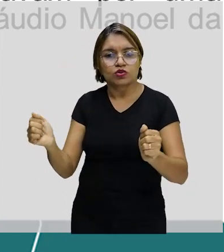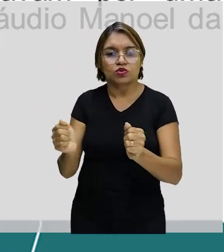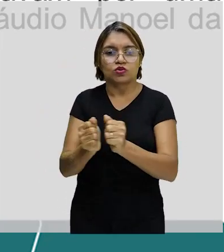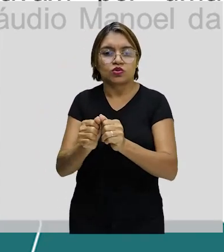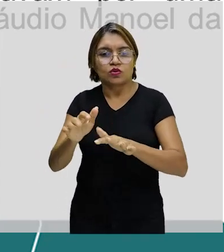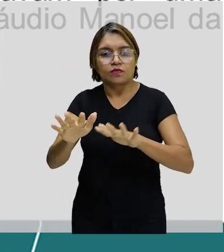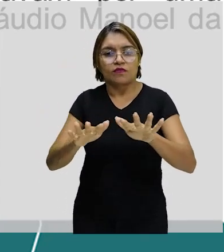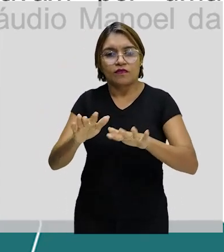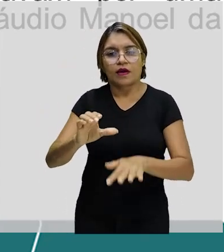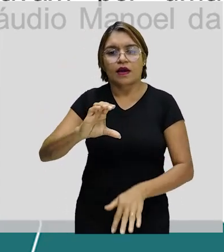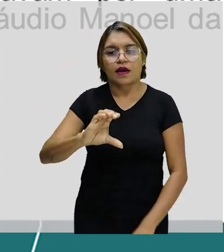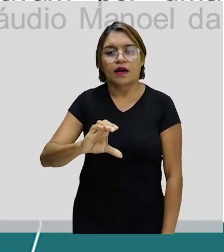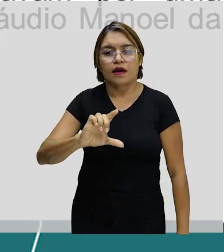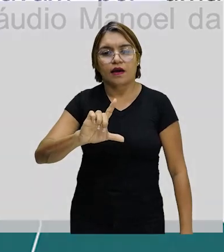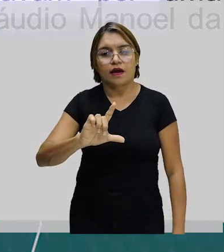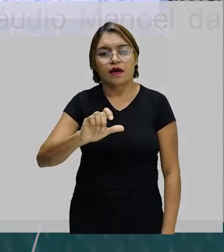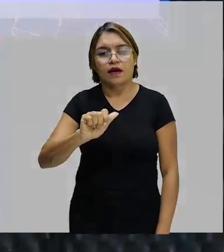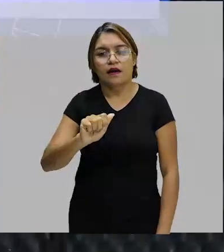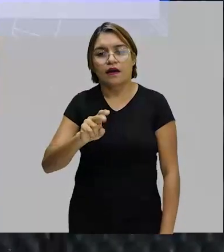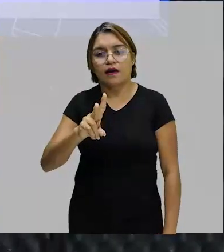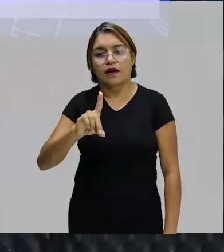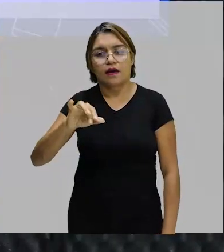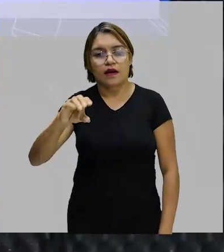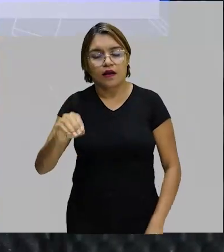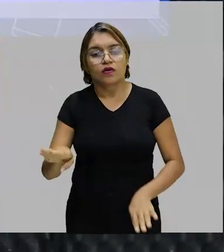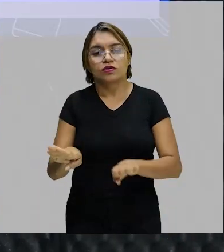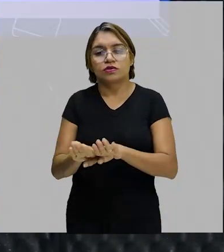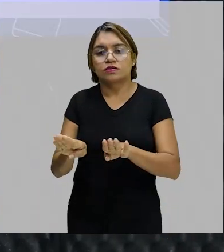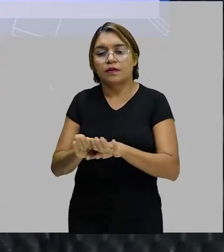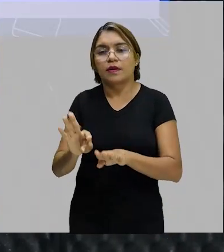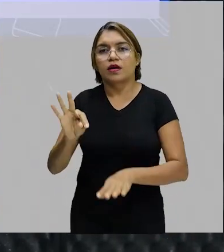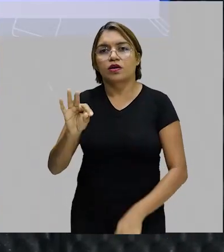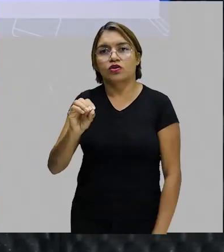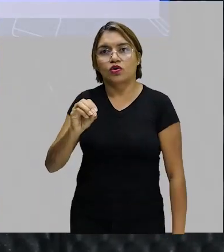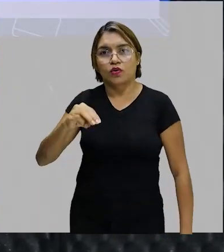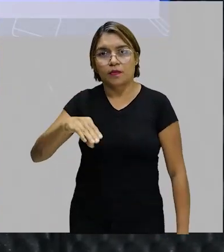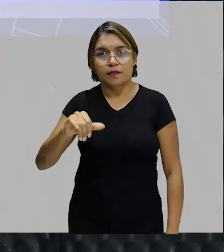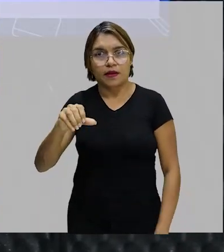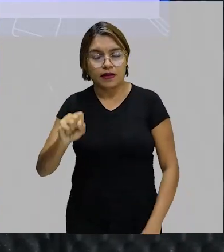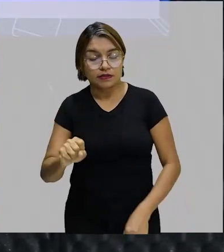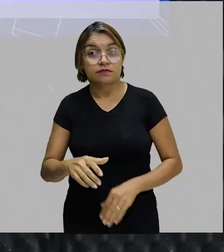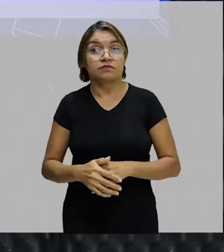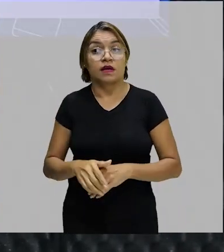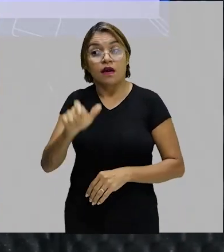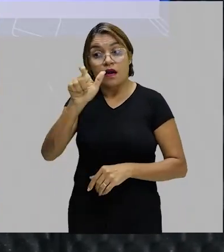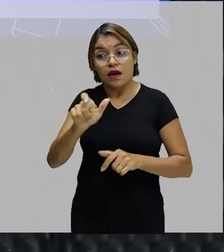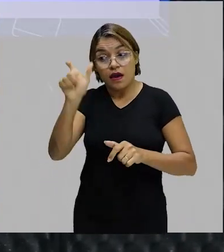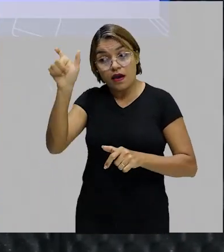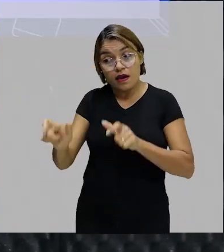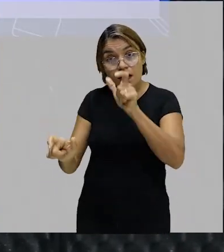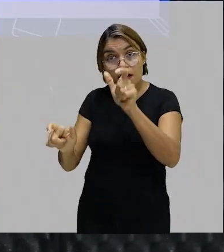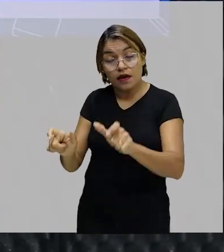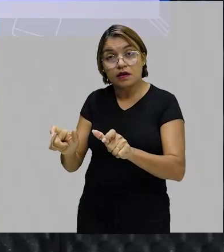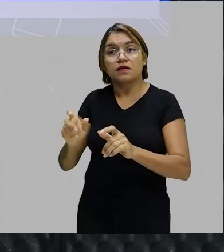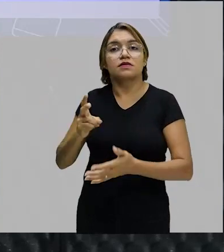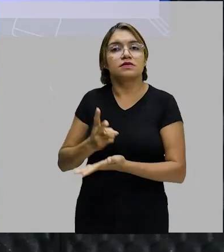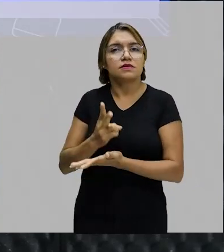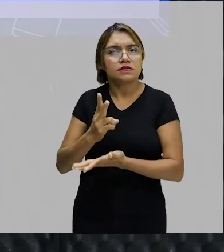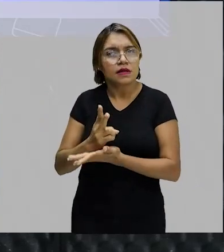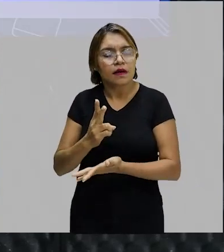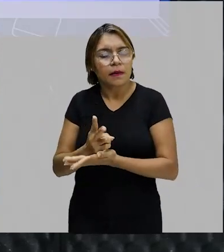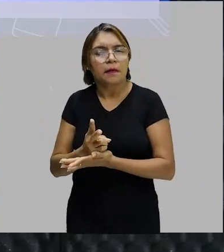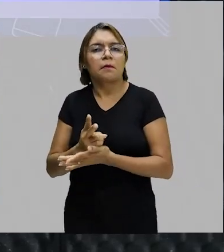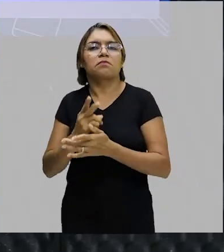da Costa e Tomás Antônio Gonzaga. Então, como eu falei para vocês, eles estavam ali sempre tentando denunciar,